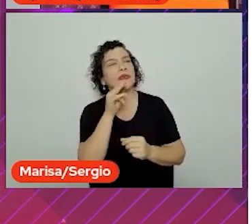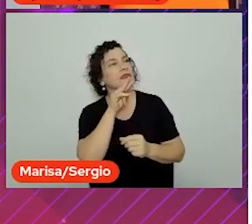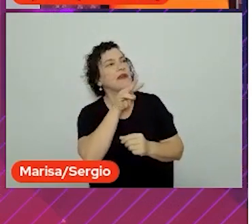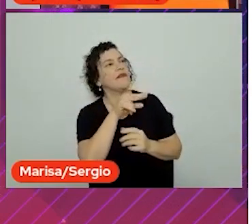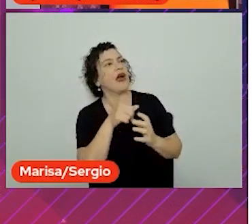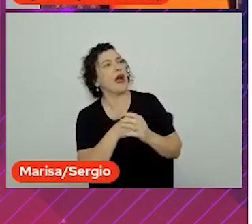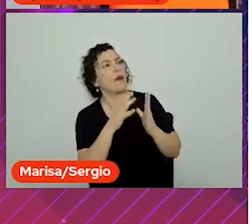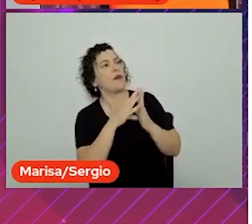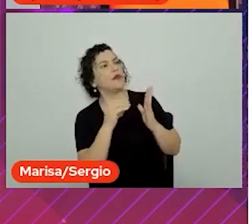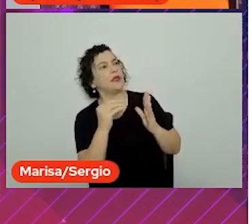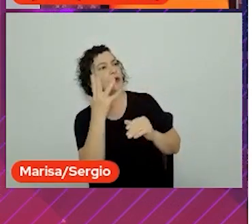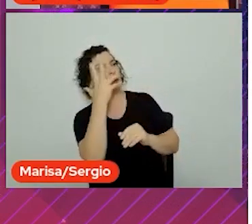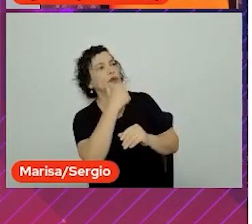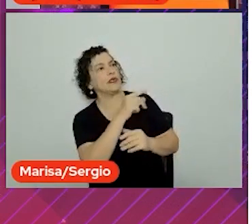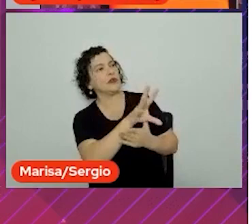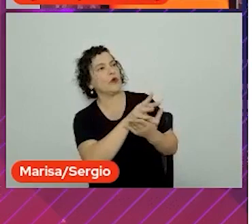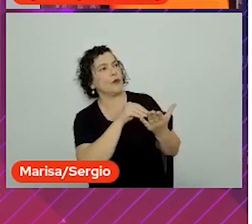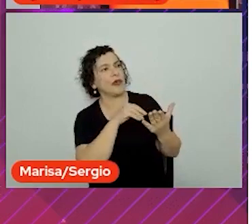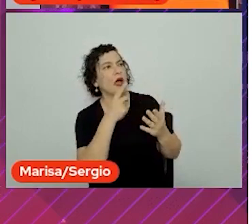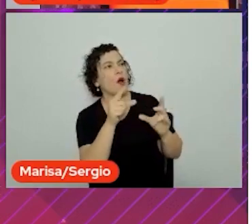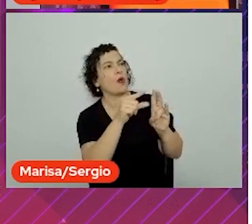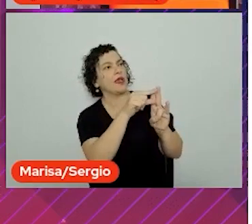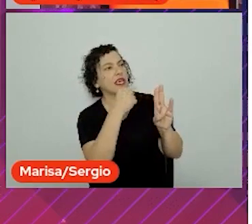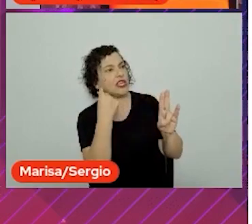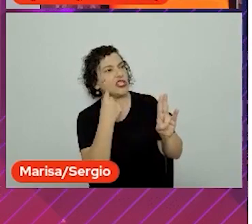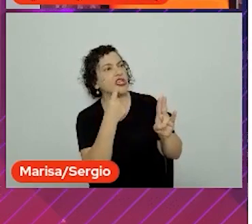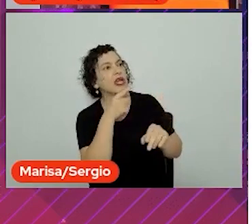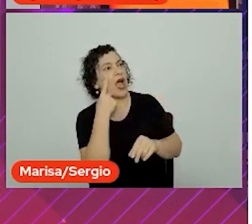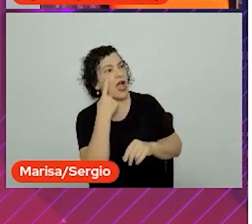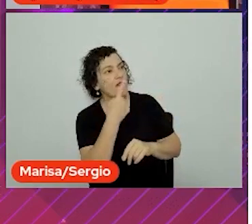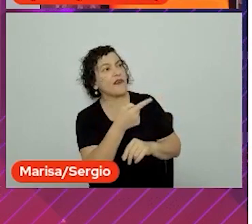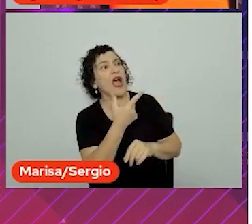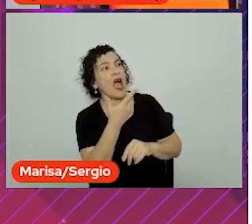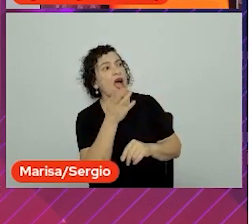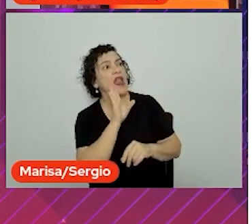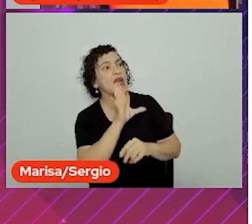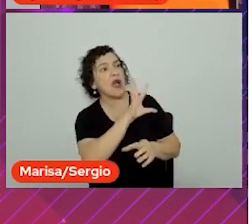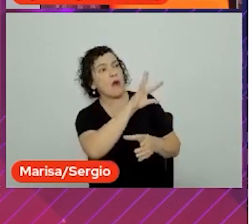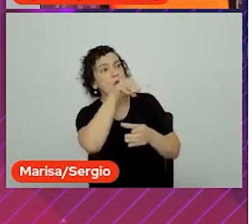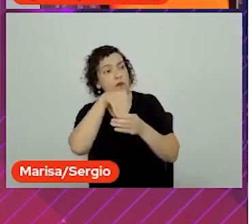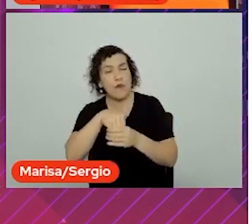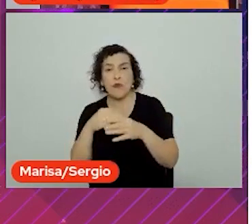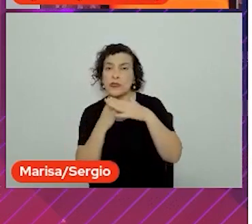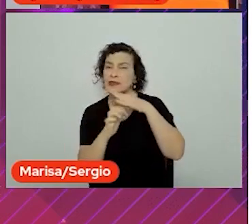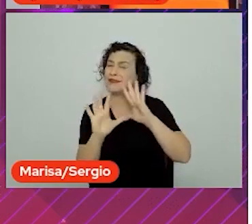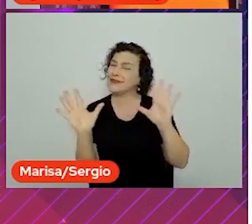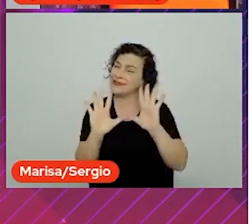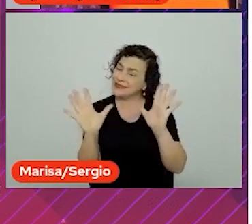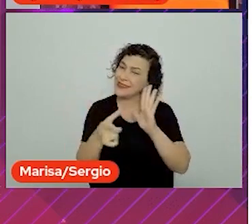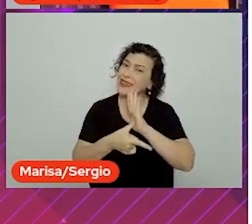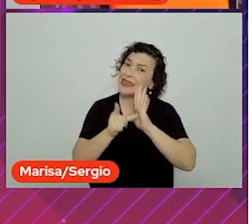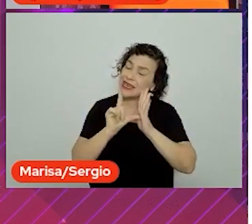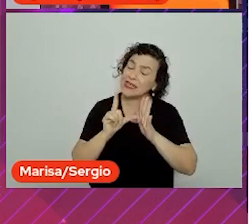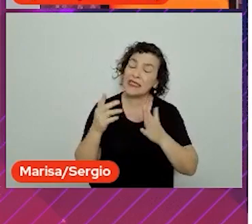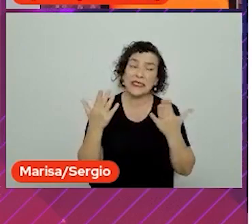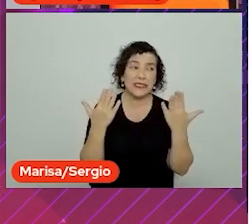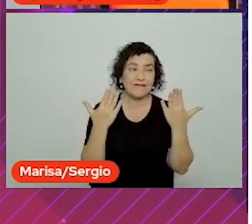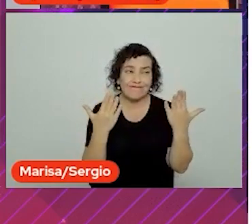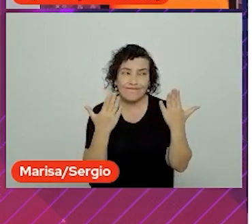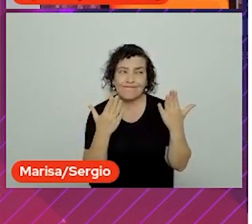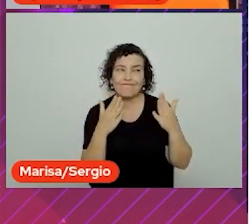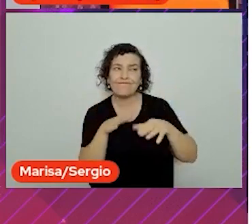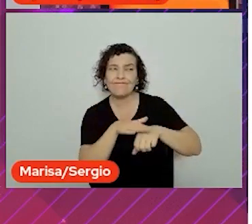viu alguém no LinkedIn compartilhando e que você vai trazer para dentro do seu processo. Analisa. Se você for adotar, explique por que